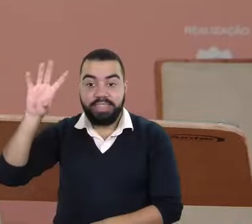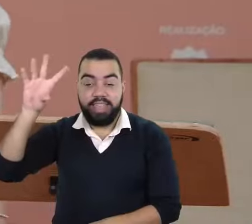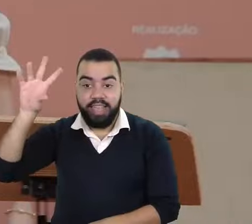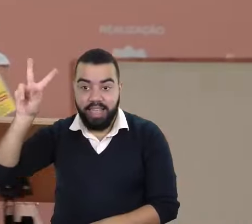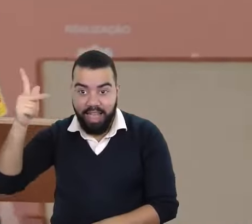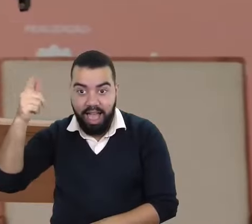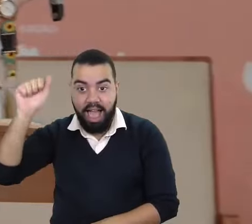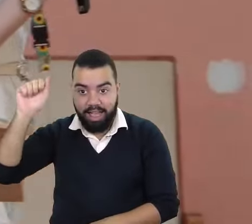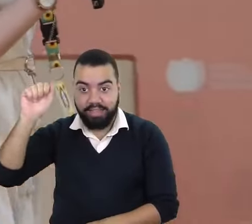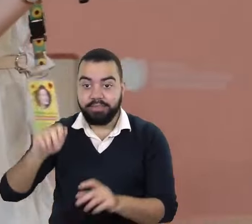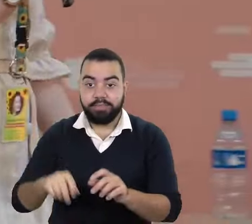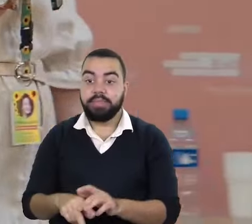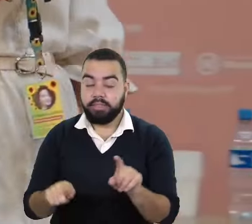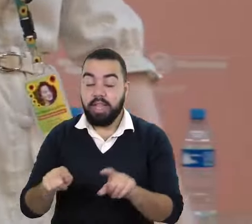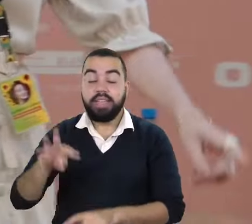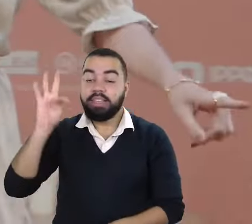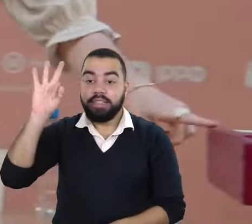né?